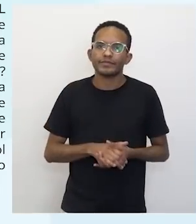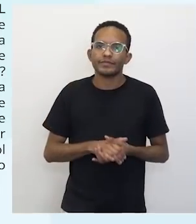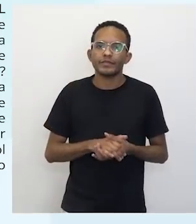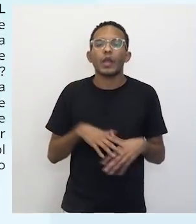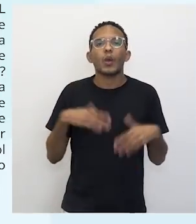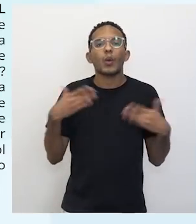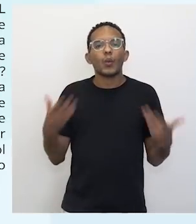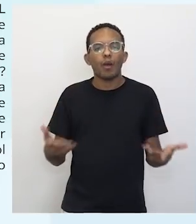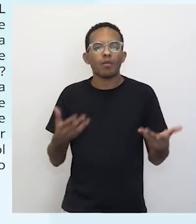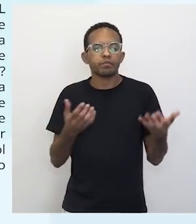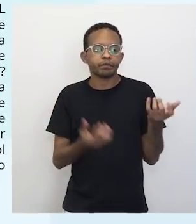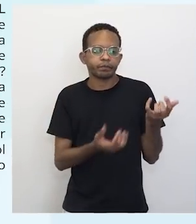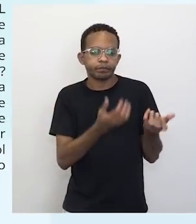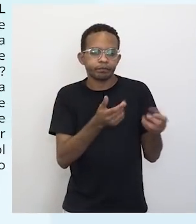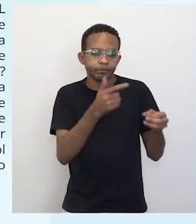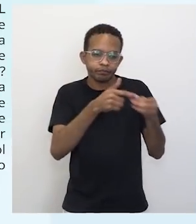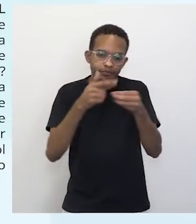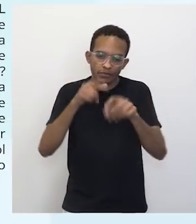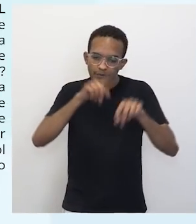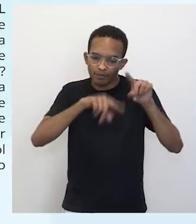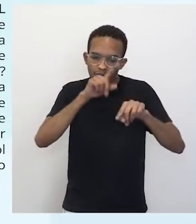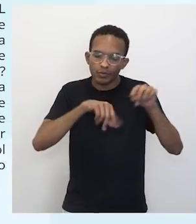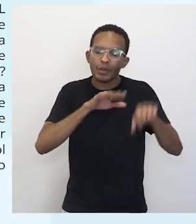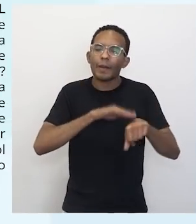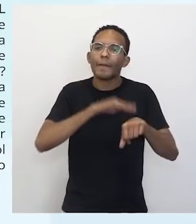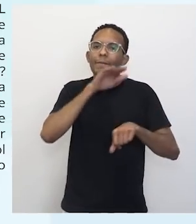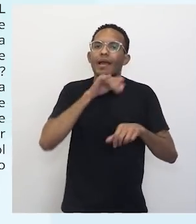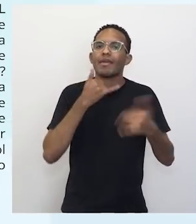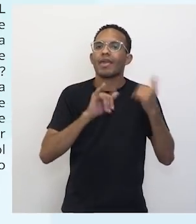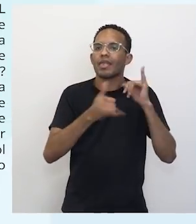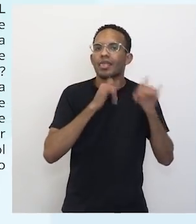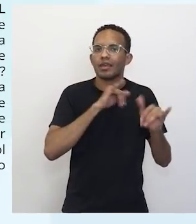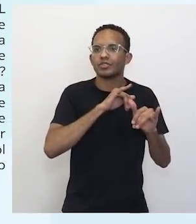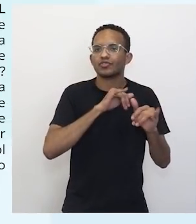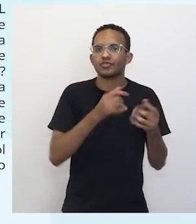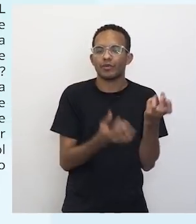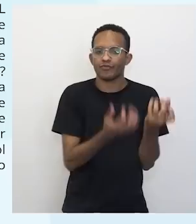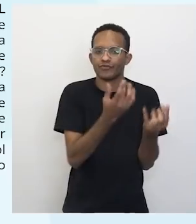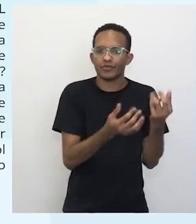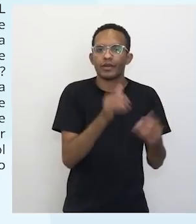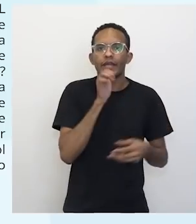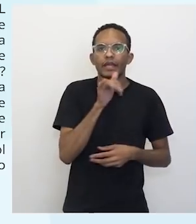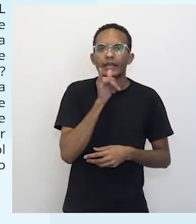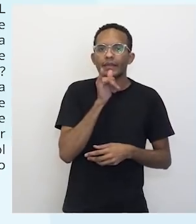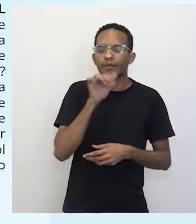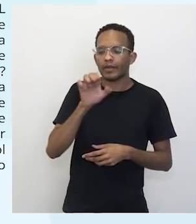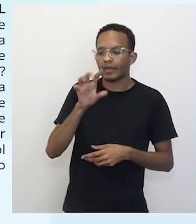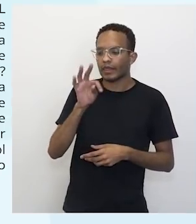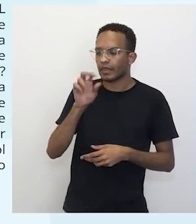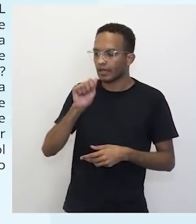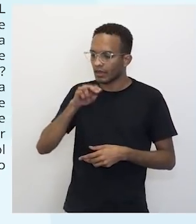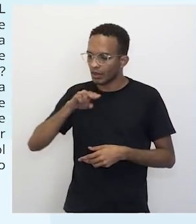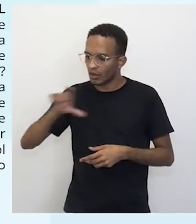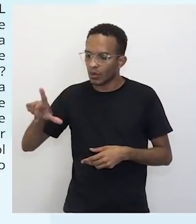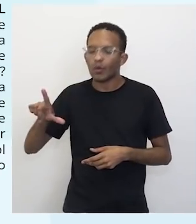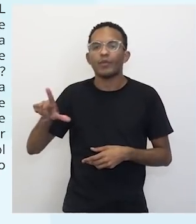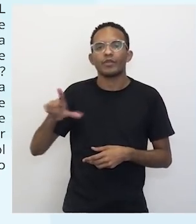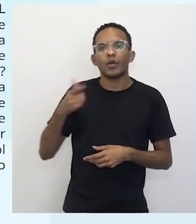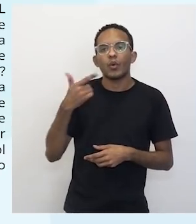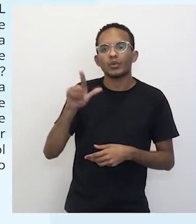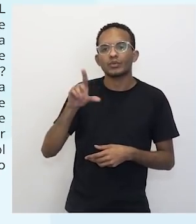Quais combustíveis a seguir produzem a maior quantidade de energia por combustão? Etanol anidro, óleo